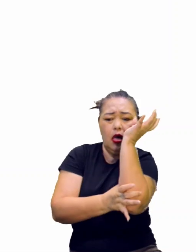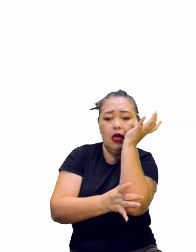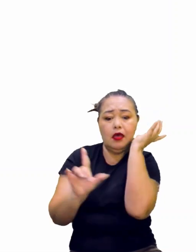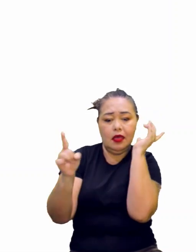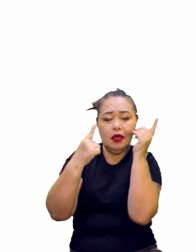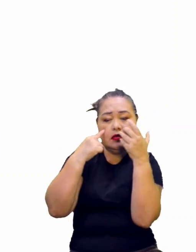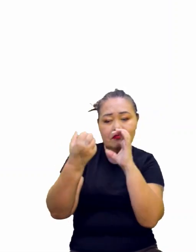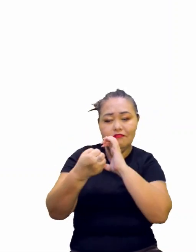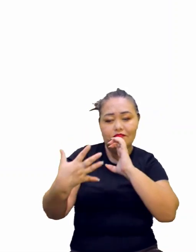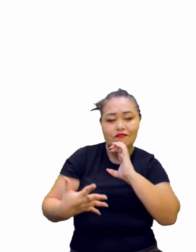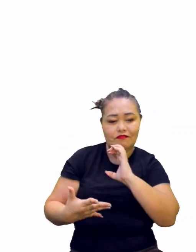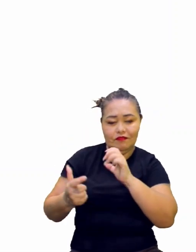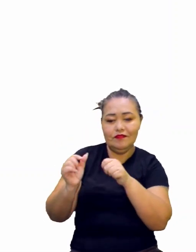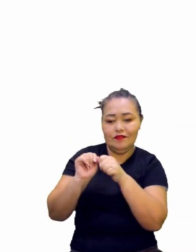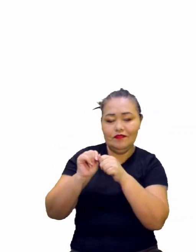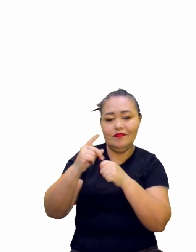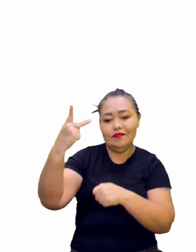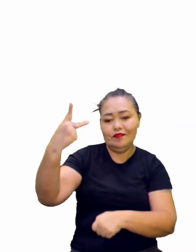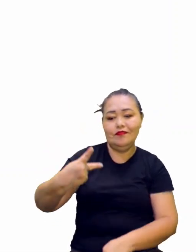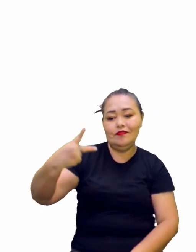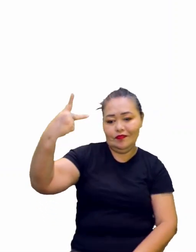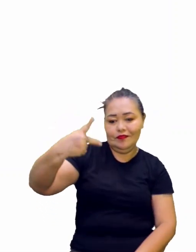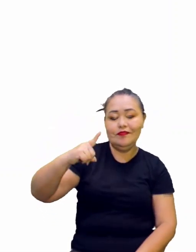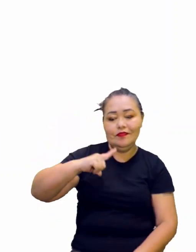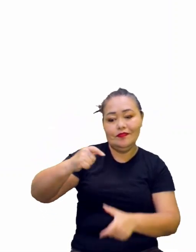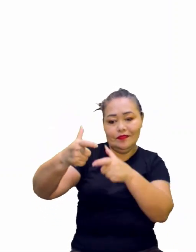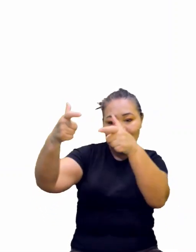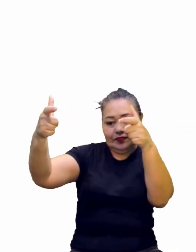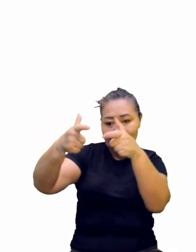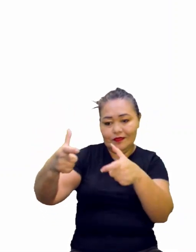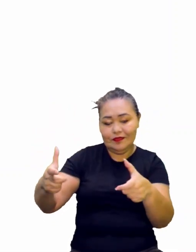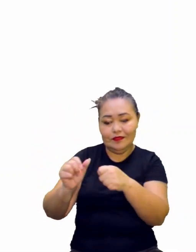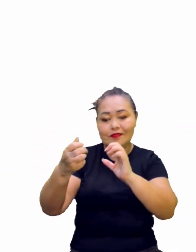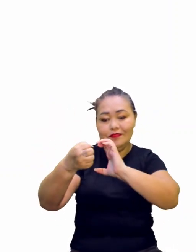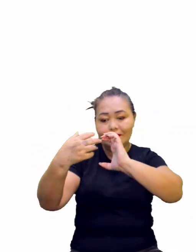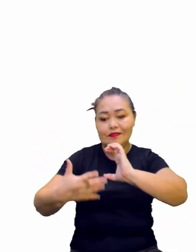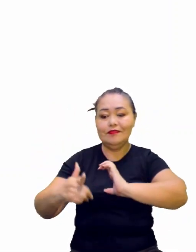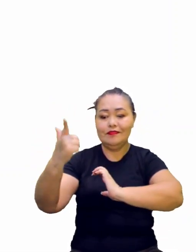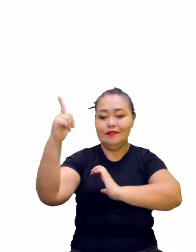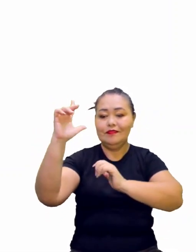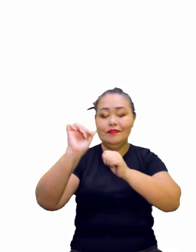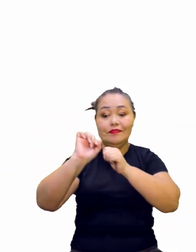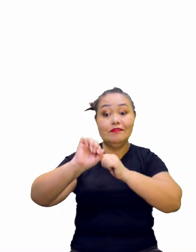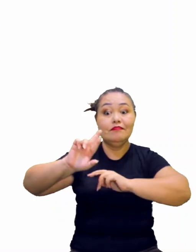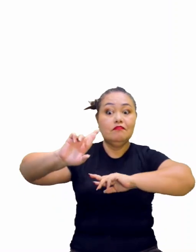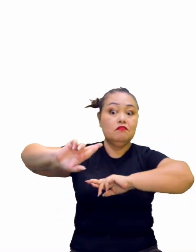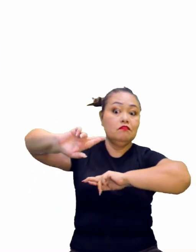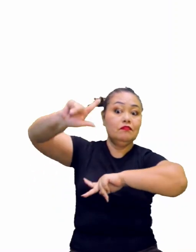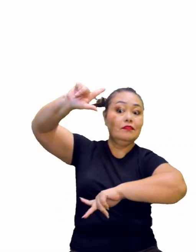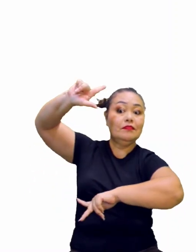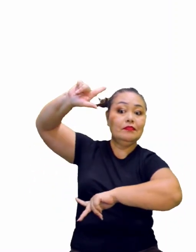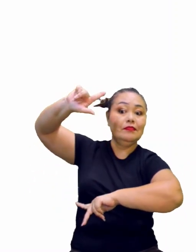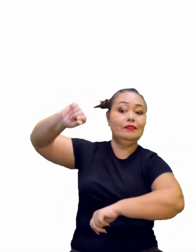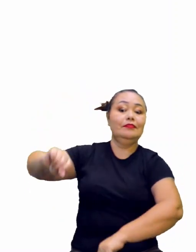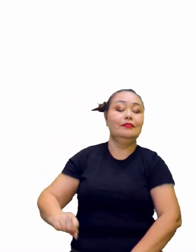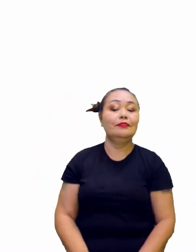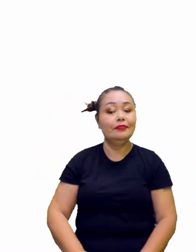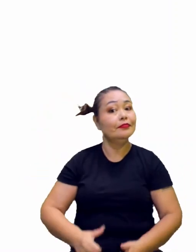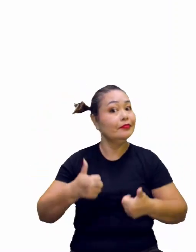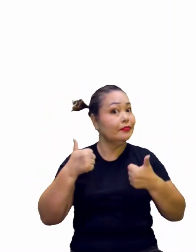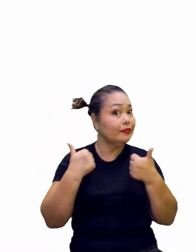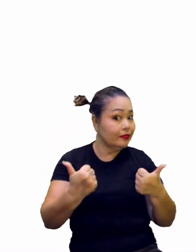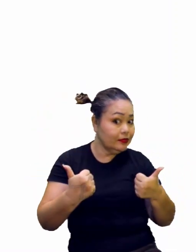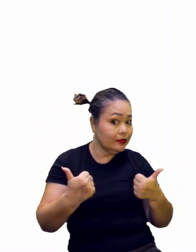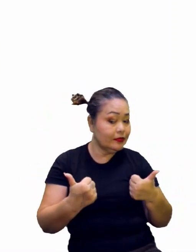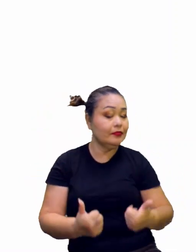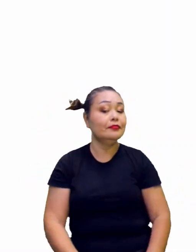aí são os dois maiores biomas que nós temos aí e tem características geográficas distintas. Tá bom?